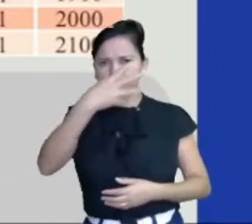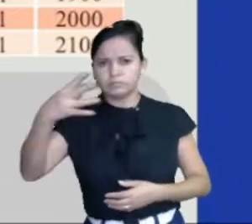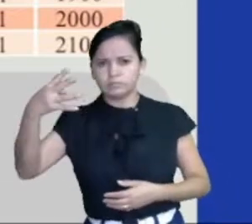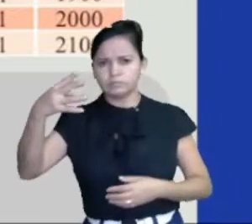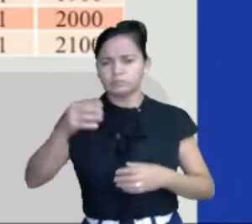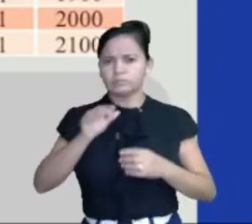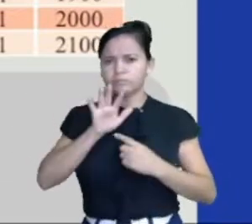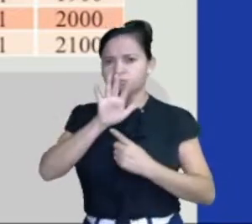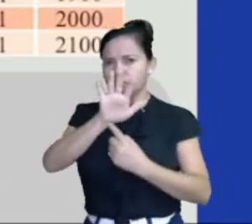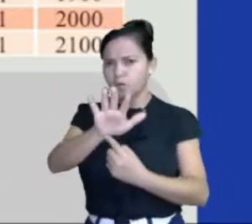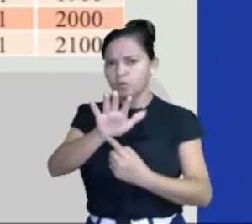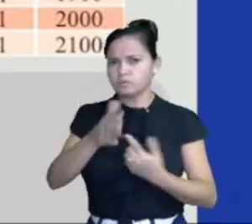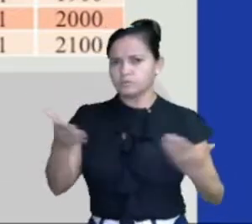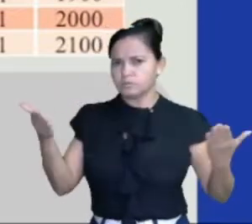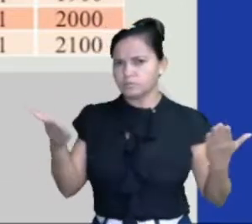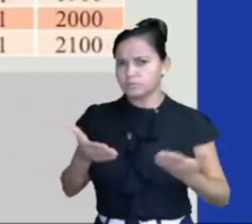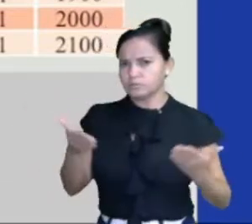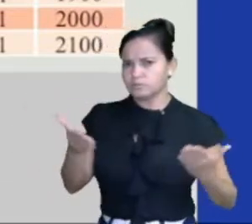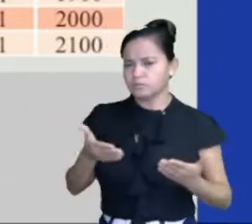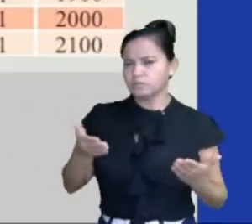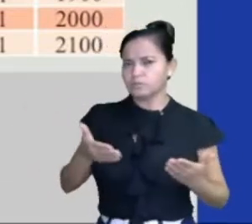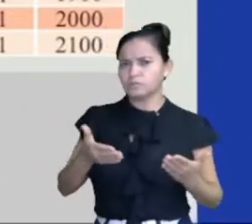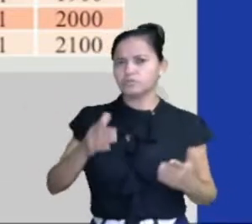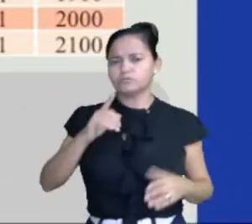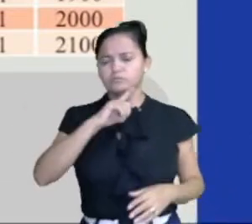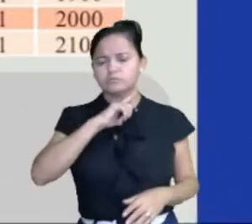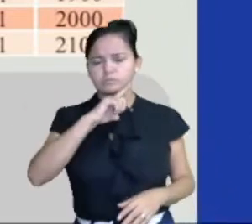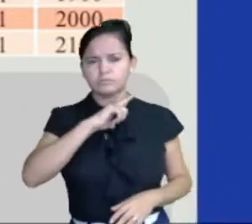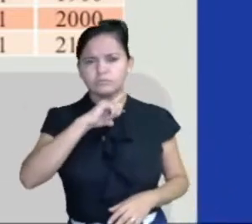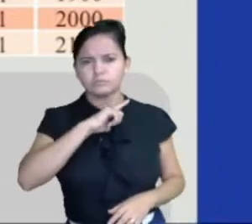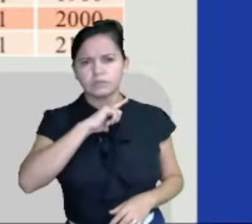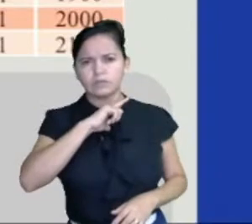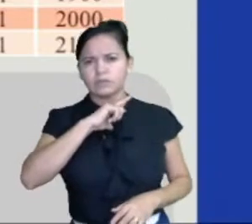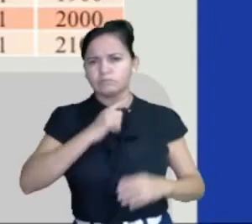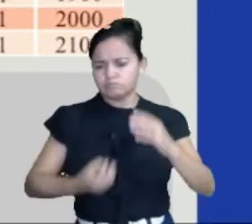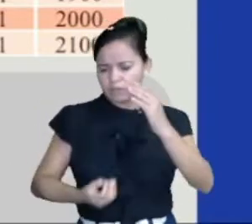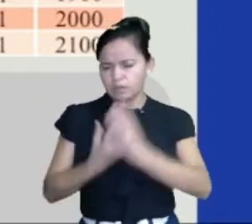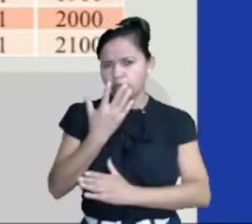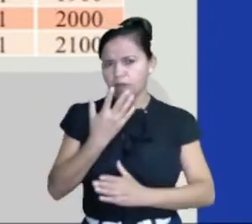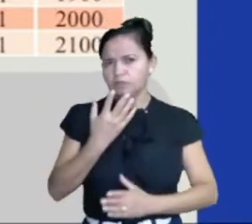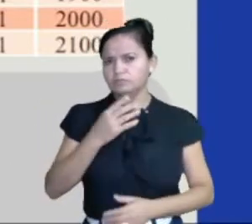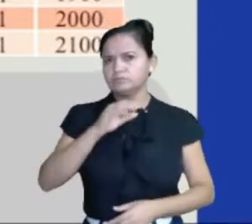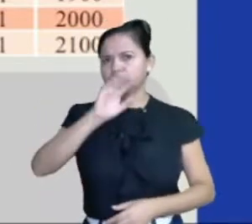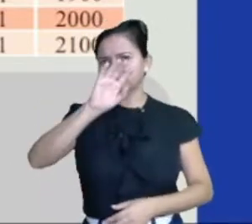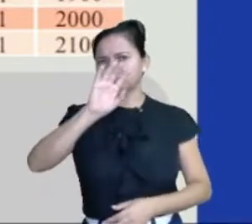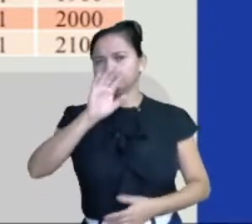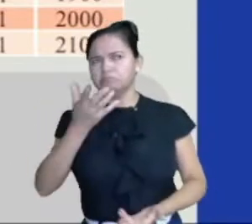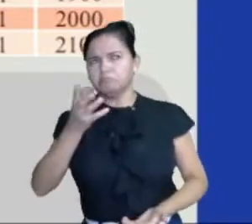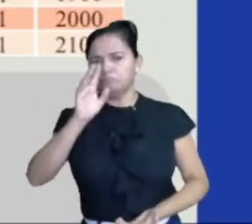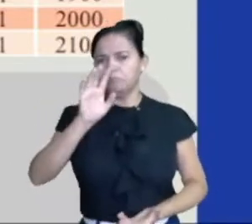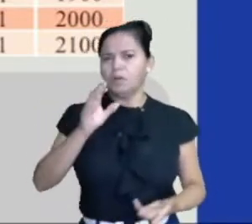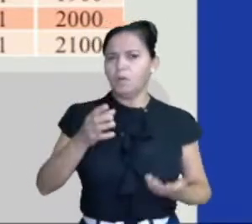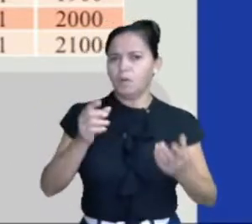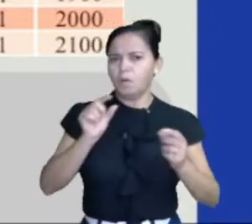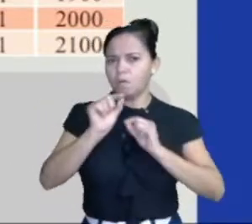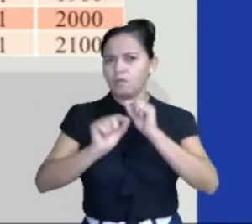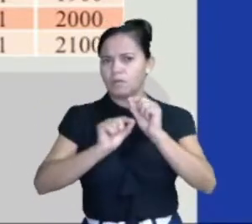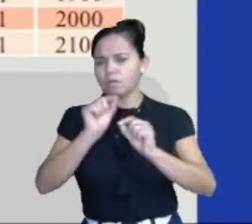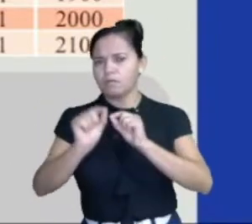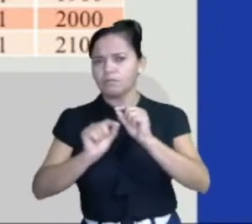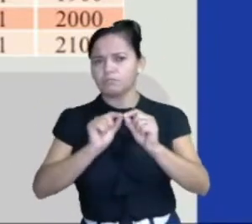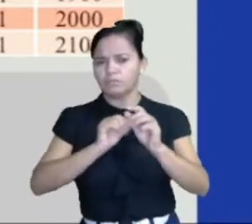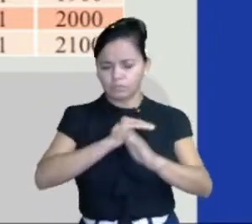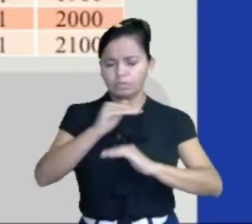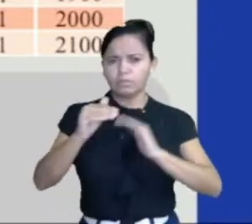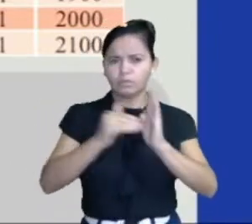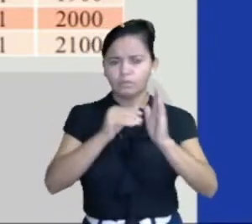calendário que nós conhecemos hoje, ele passa a ser criado. Então, isso não quer dizer que